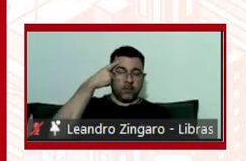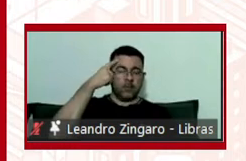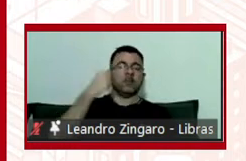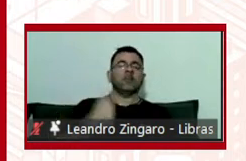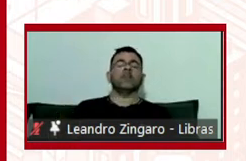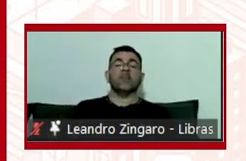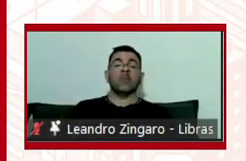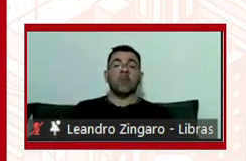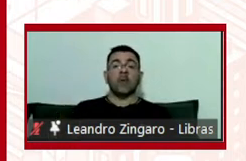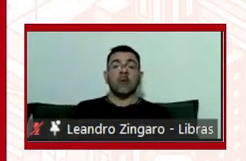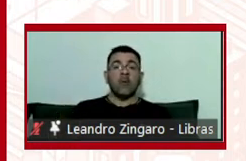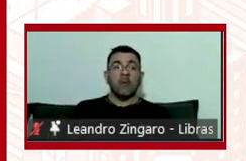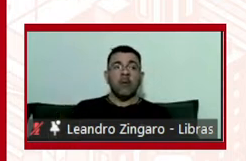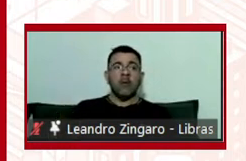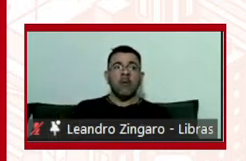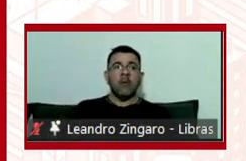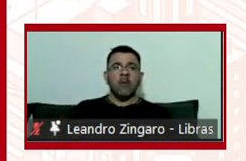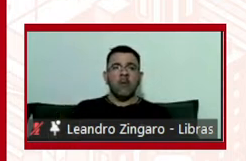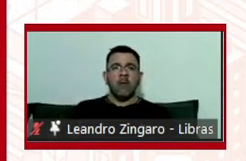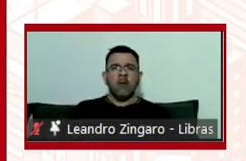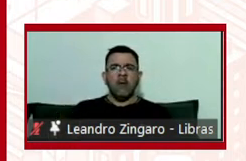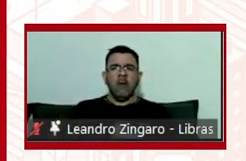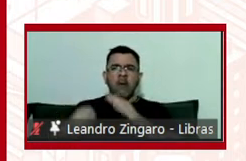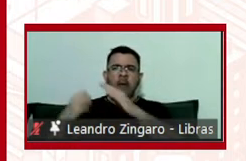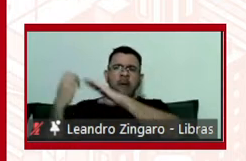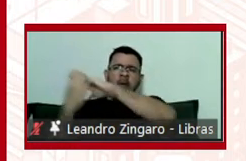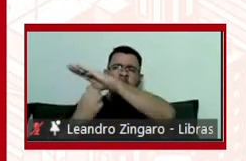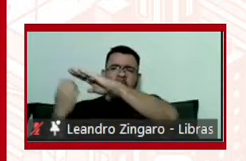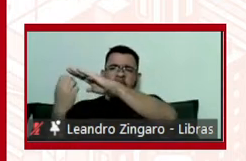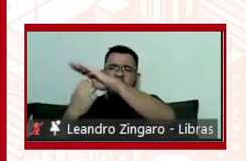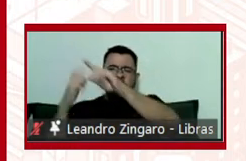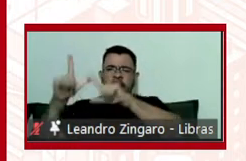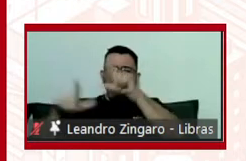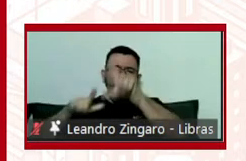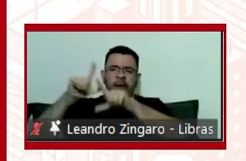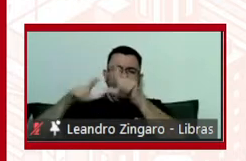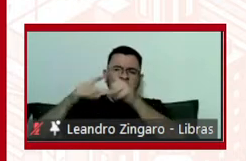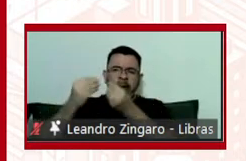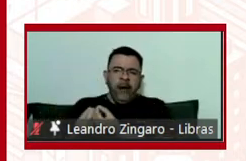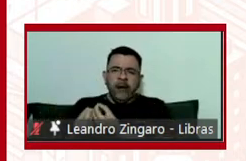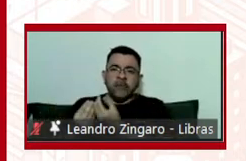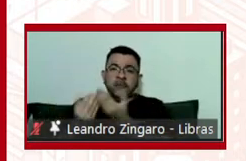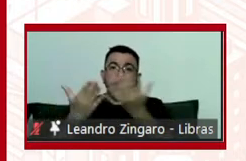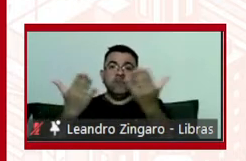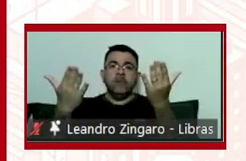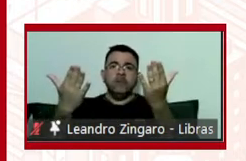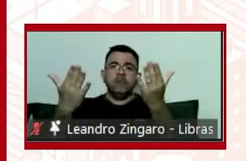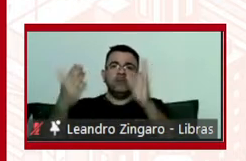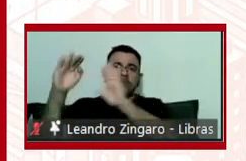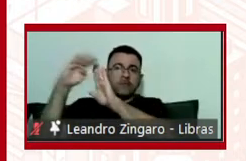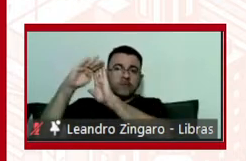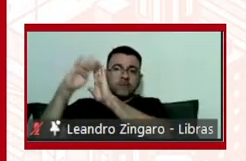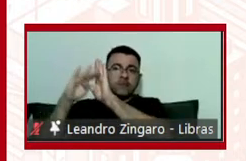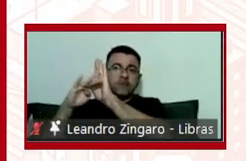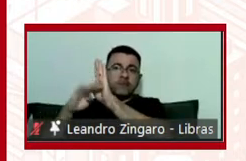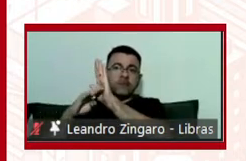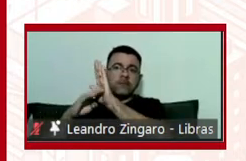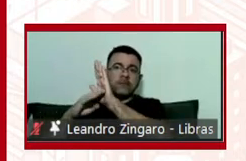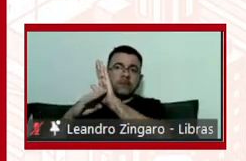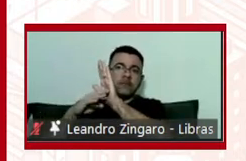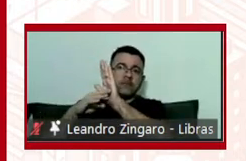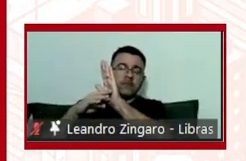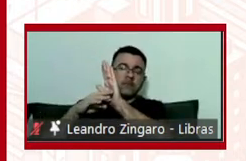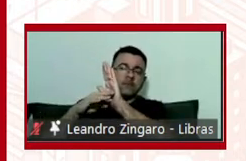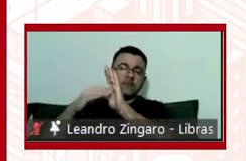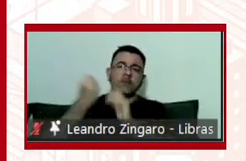descobrimos que as agências de emprego do próprio município elas tinham vagas específicas então a da zona norte tinha 30 vagas